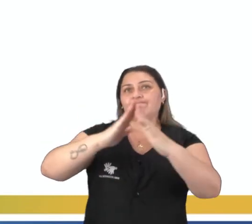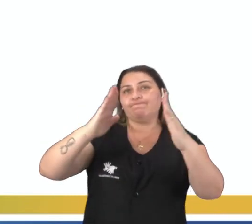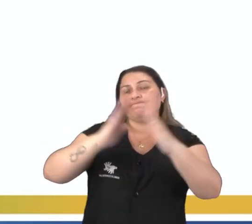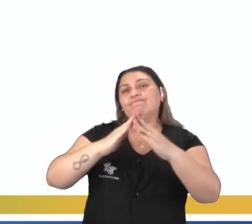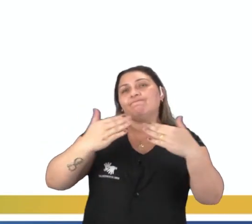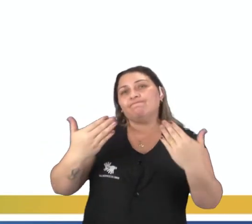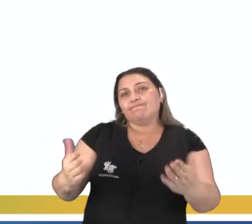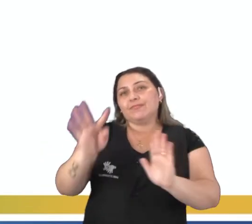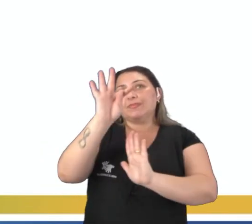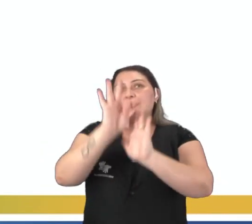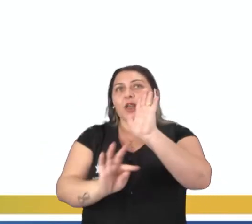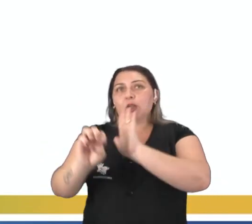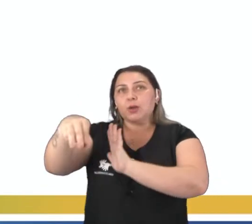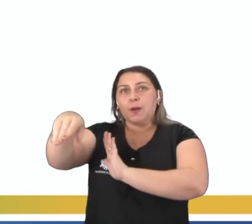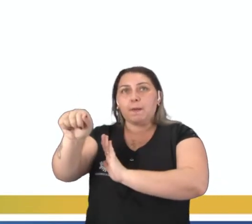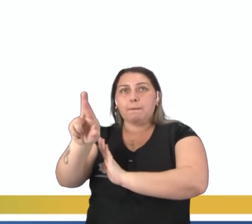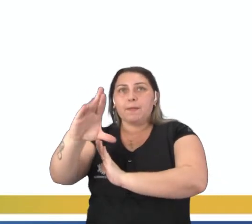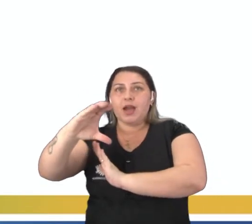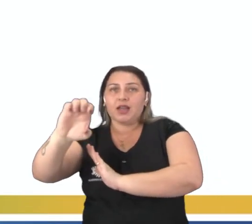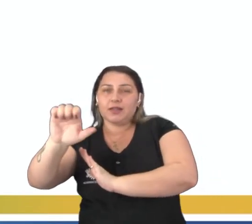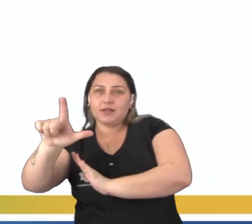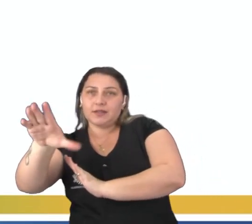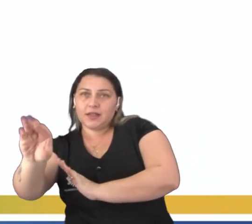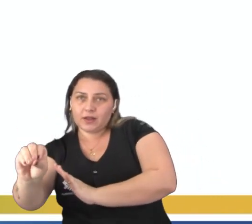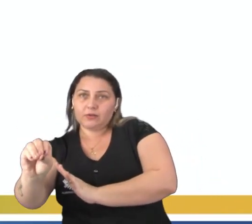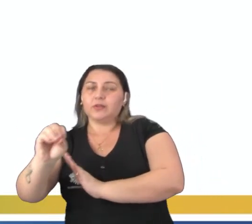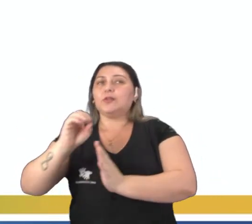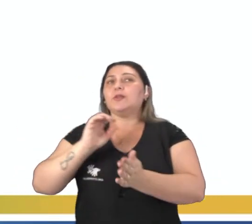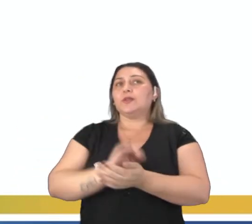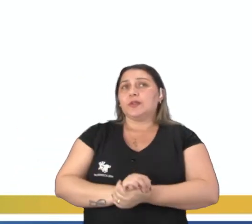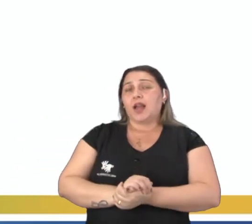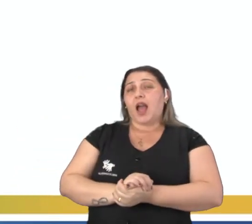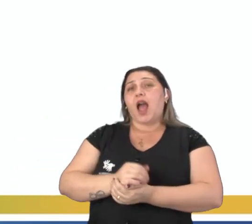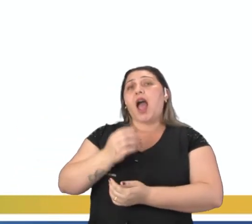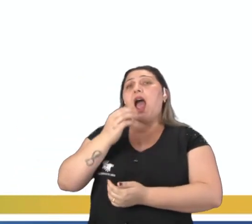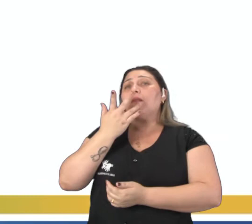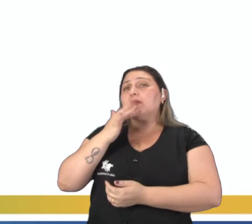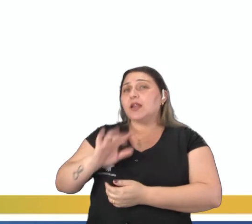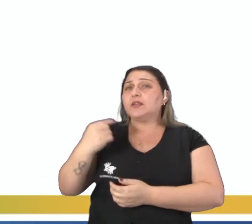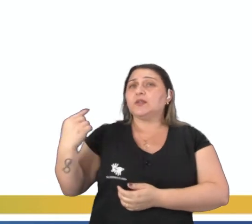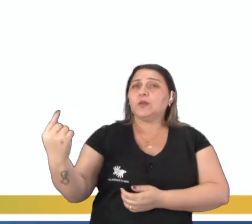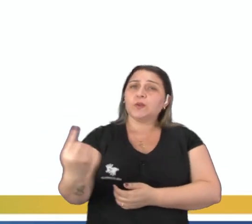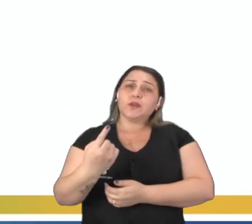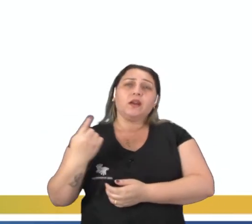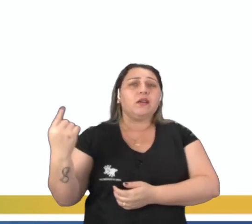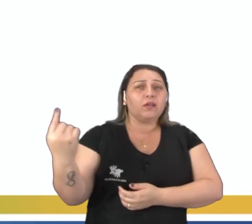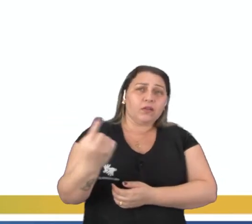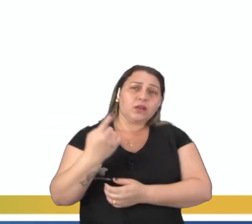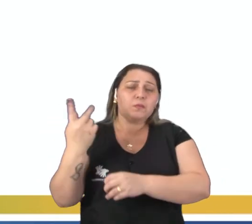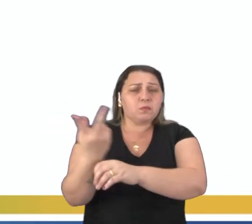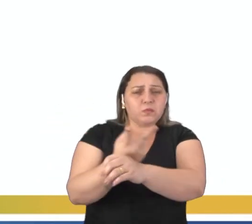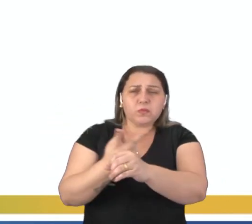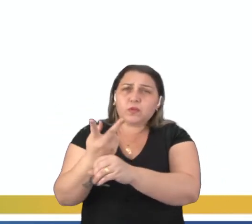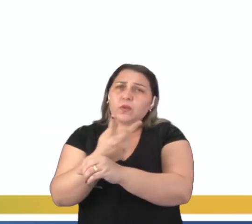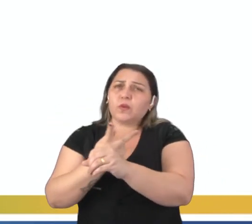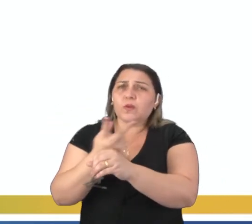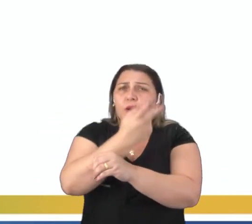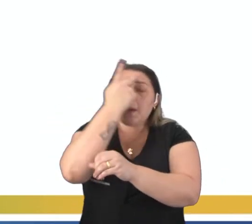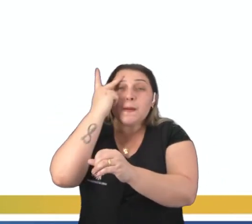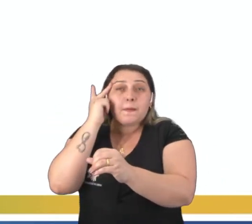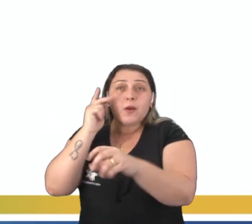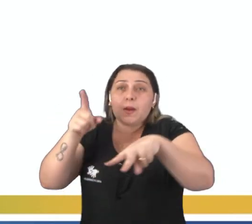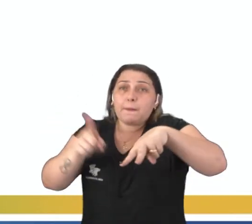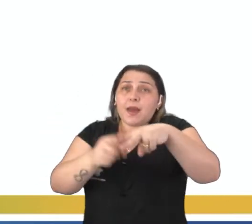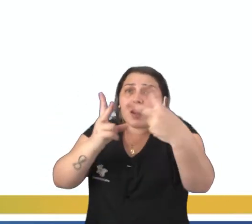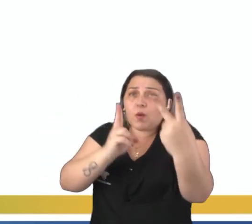casa. Texto de Marcelo Spalding. Gente, quando diz a criança roda e roda e roda, procurando alguém com as pernas iguais